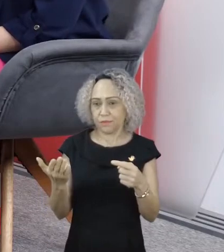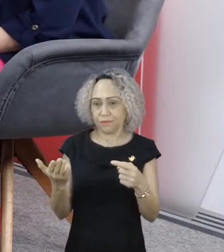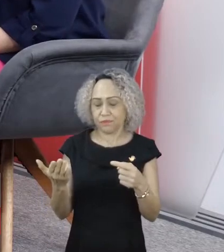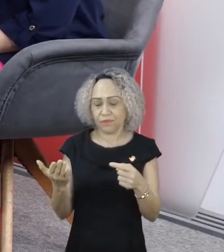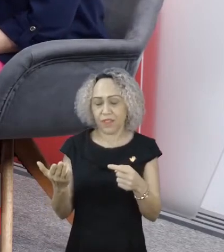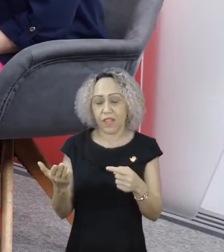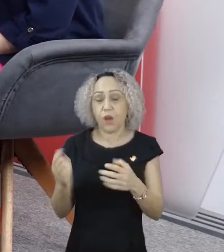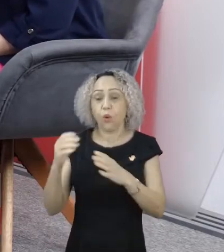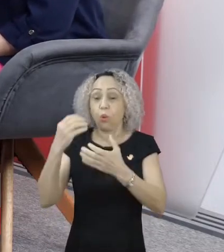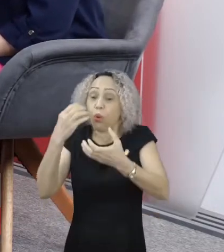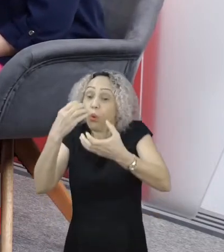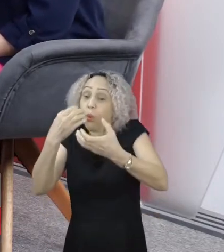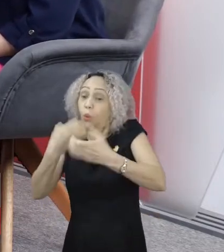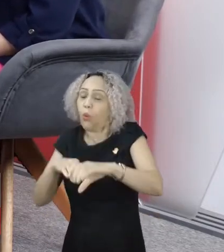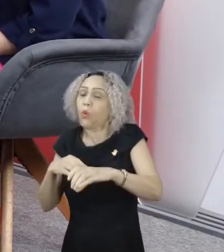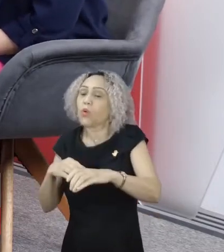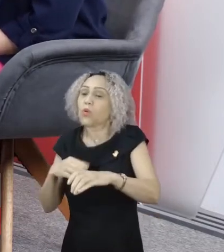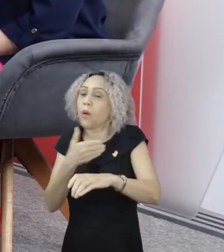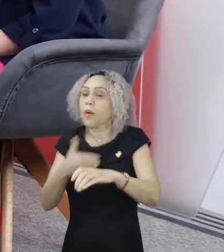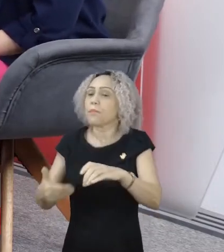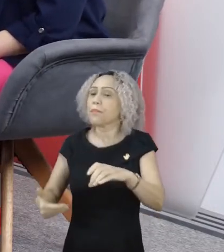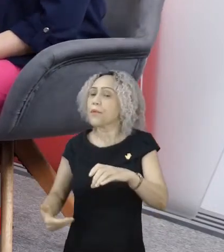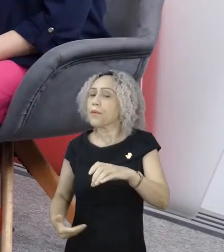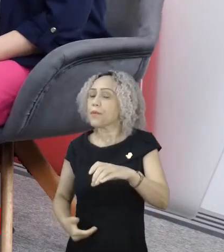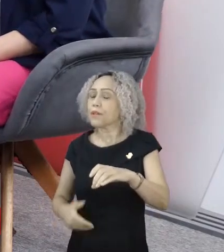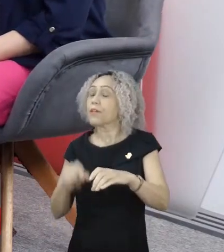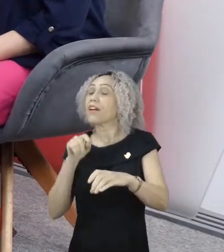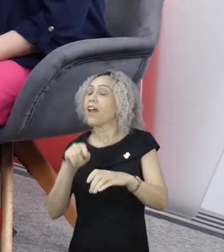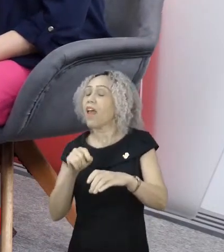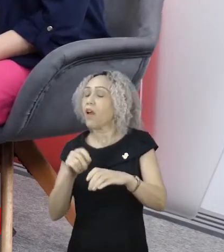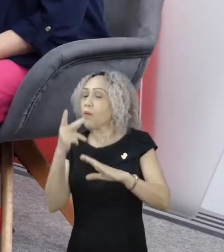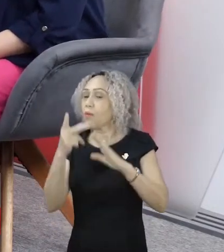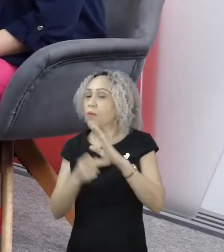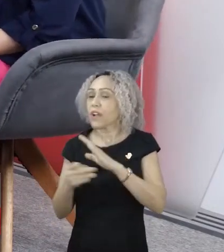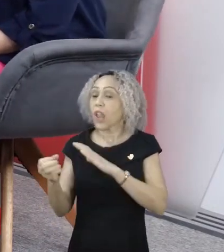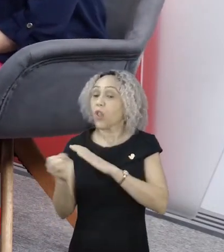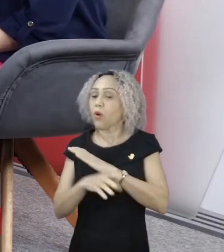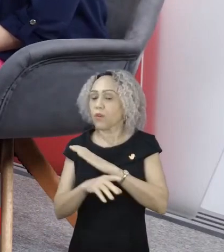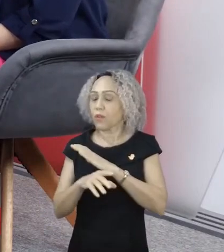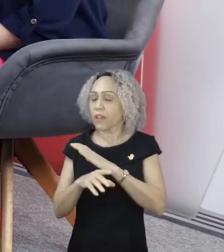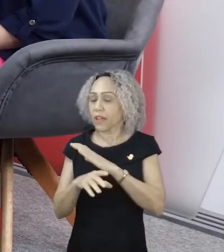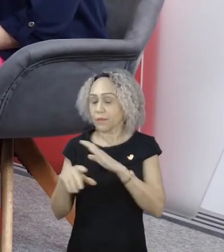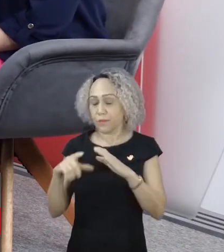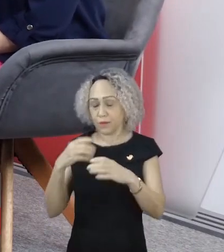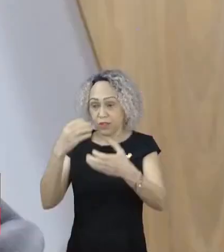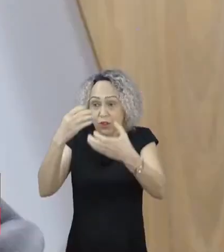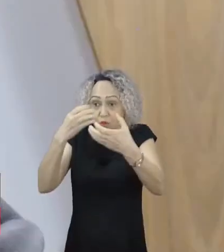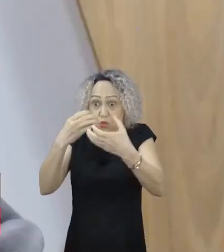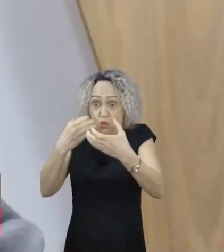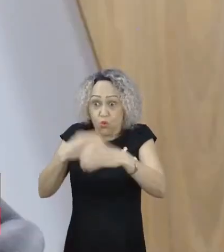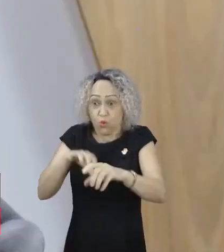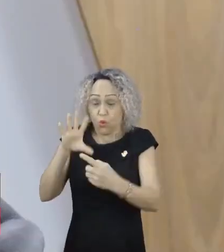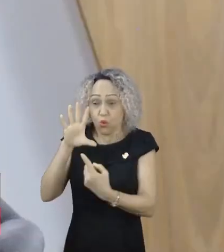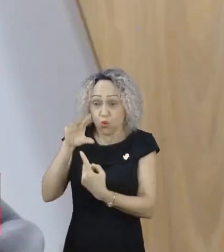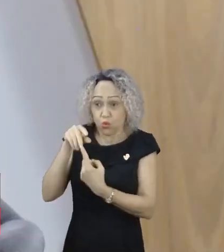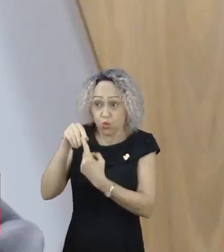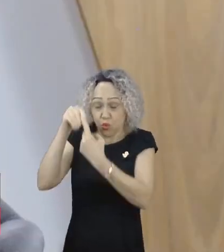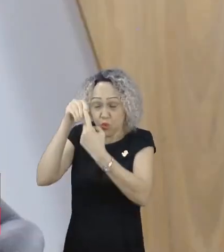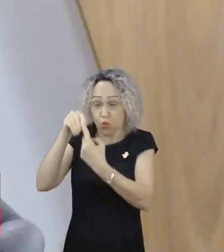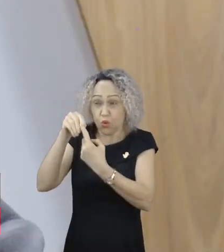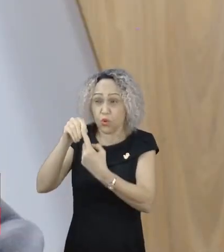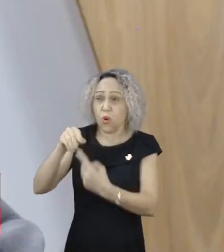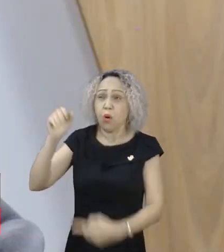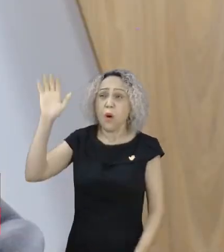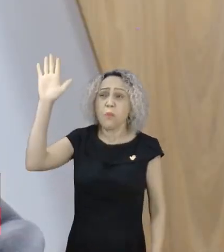quantas vagas estão previstas aí para esse processo do concurso. Olha, Amanda, a gente nos governos